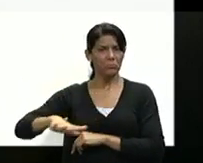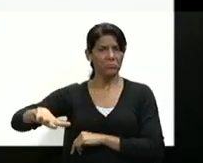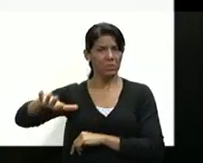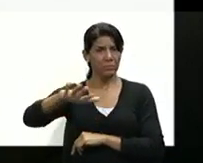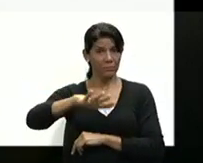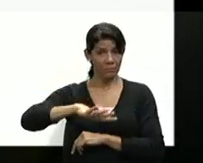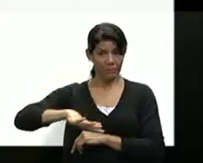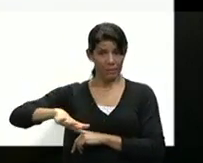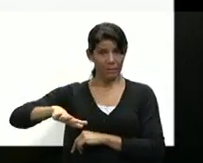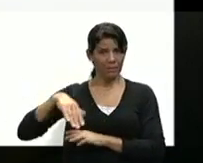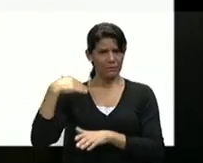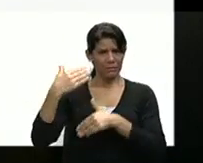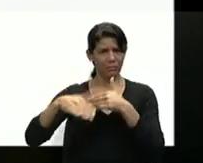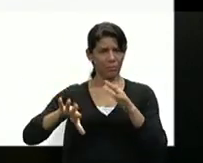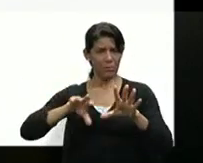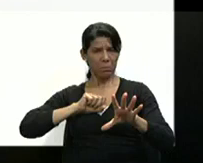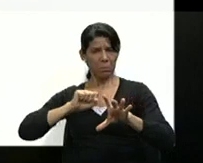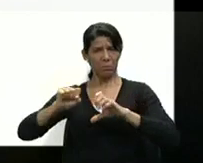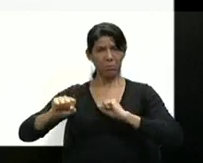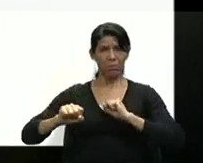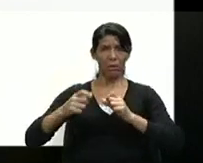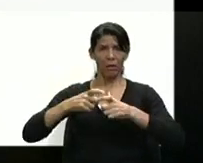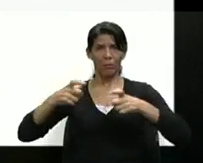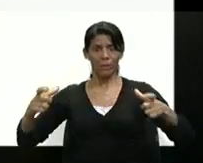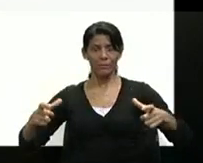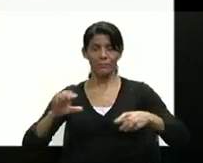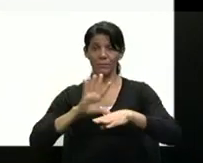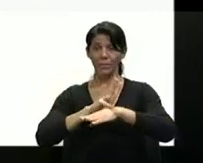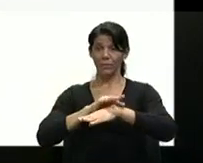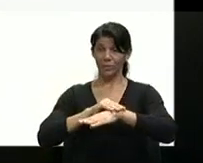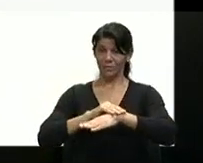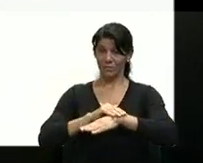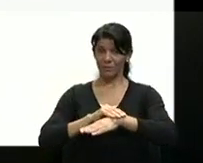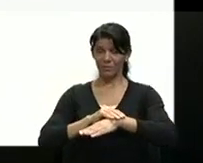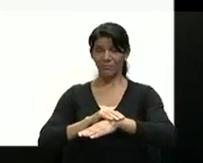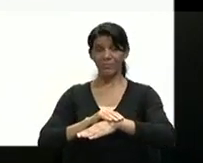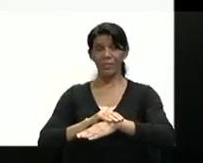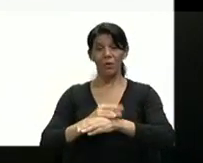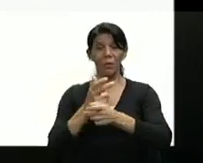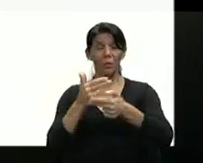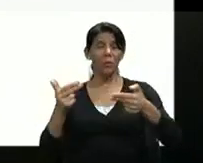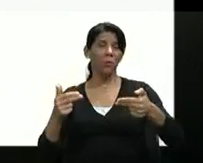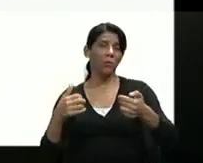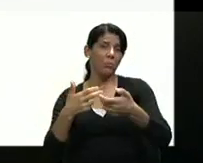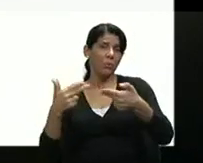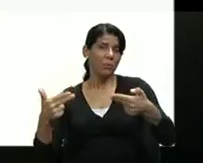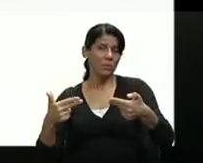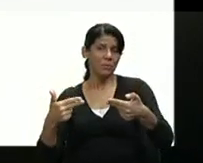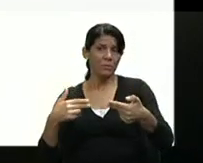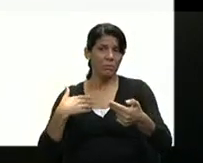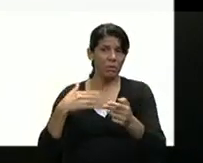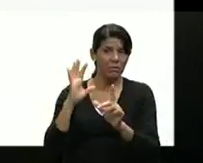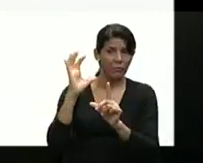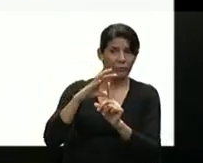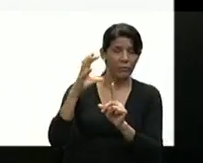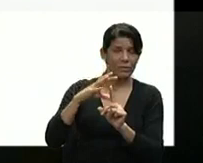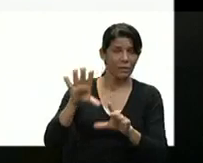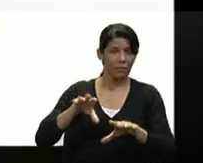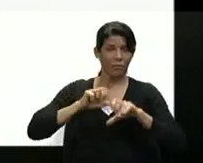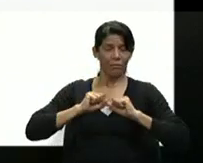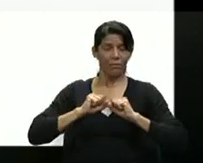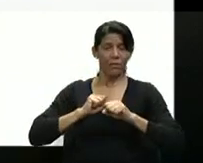o desenvolvimento ou para os fatores que podem predispor doenças na população. E, por fim,